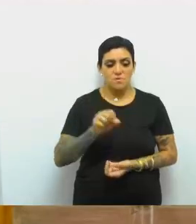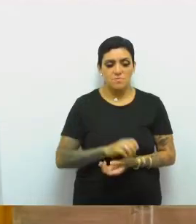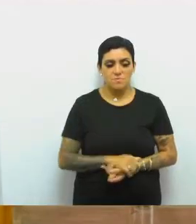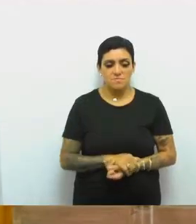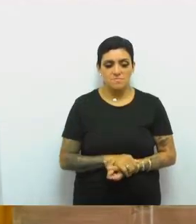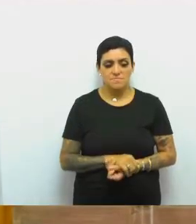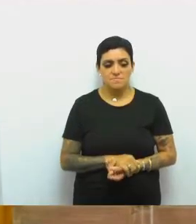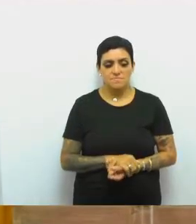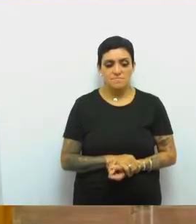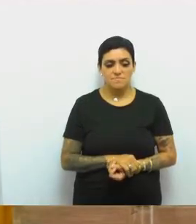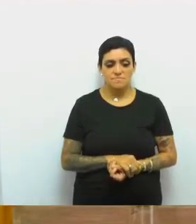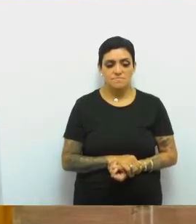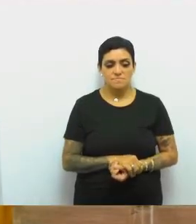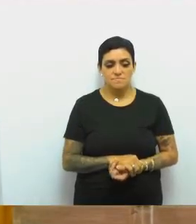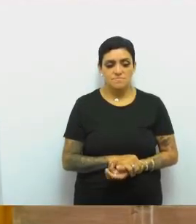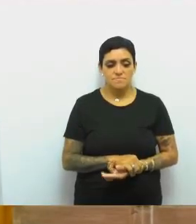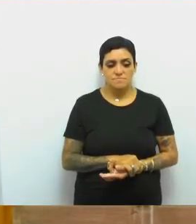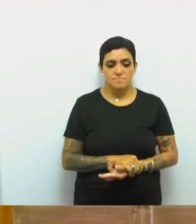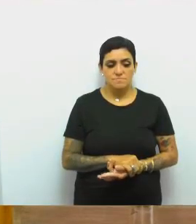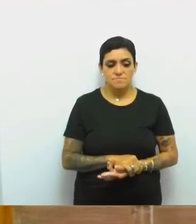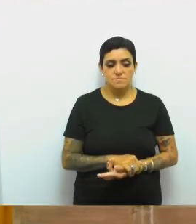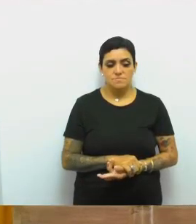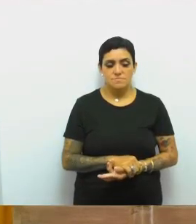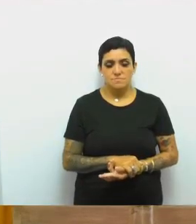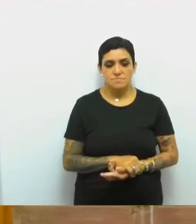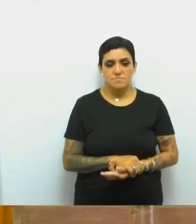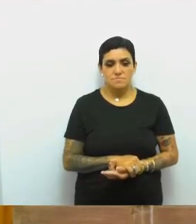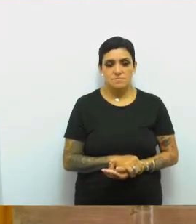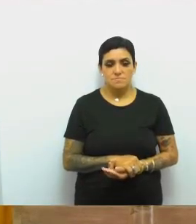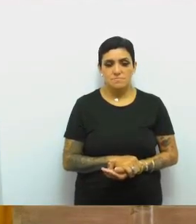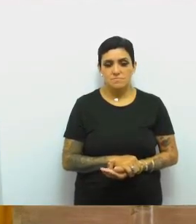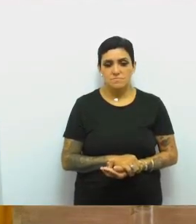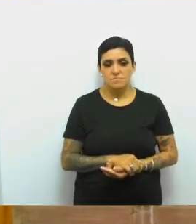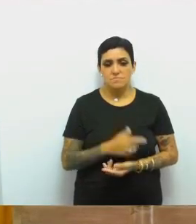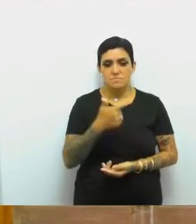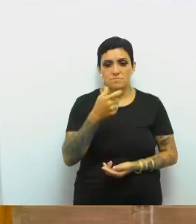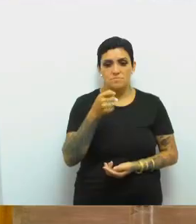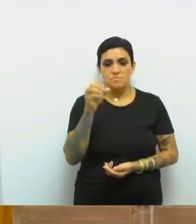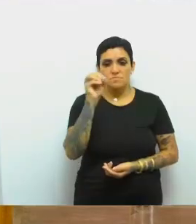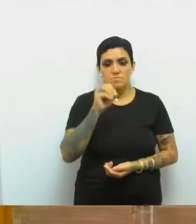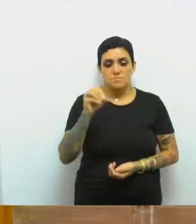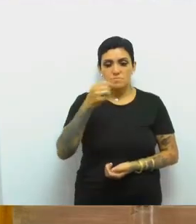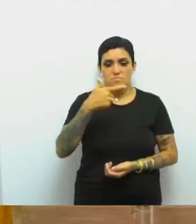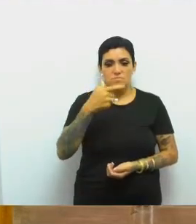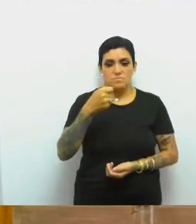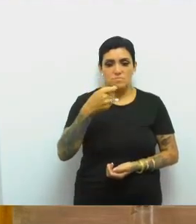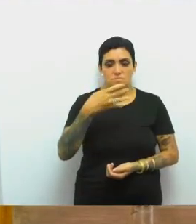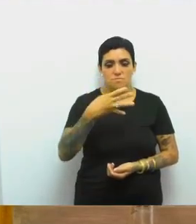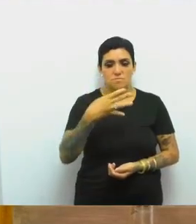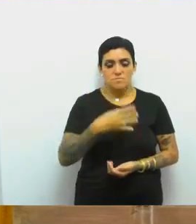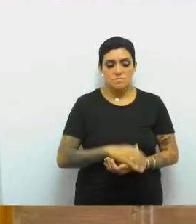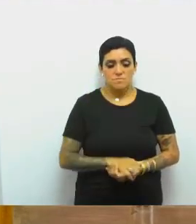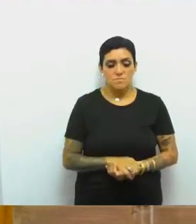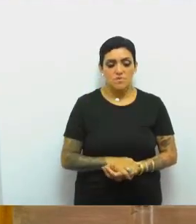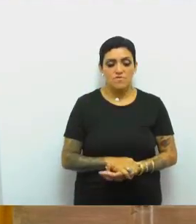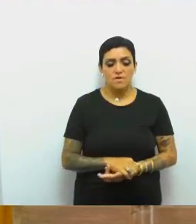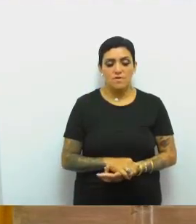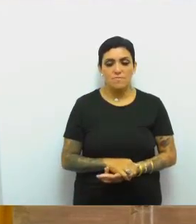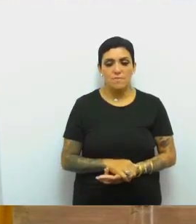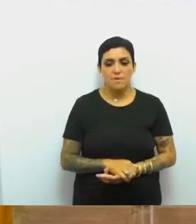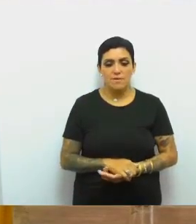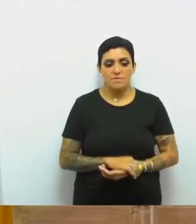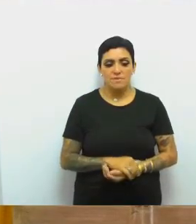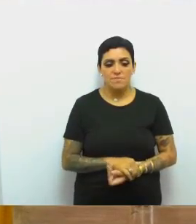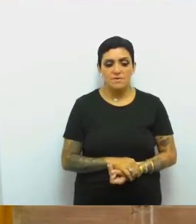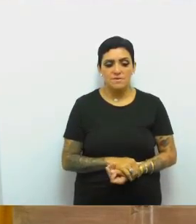mesa diretora ser excusado sua ausência na sessão ordinária dia 15 de outubro de 2024. Requerimento 439 da vereadora Gabriela Carneiro, solicitando à mesa